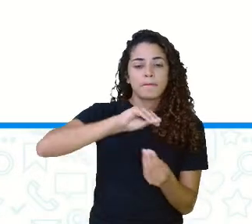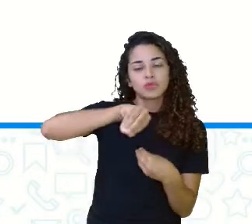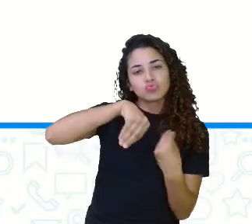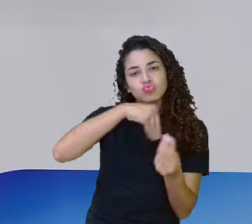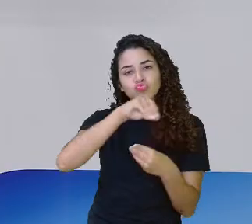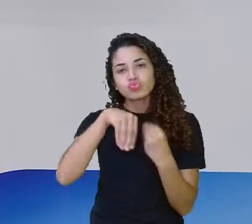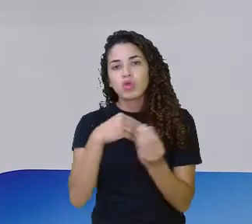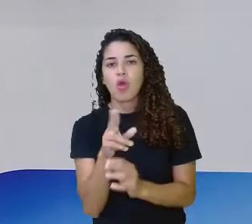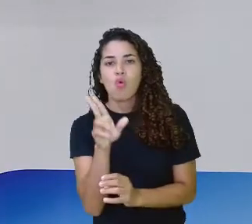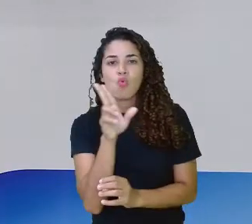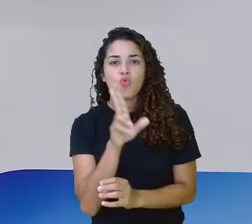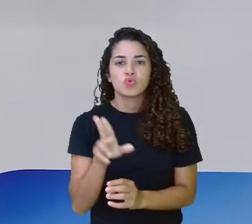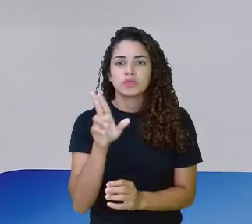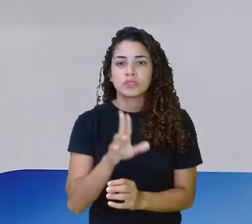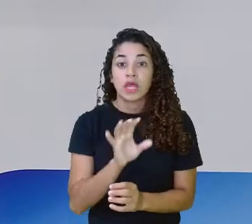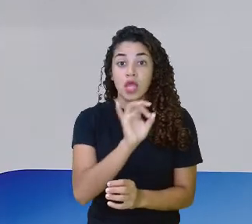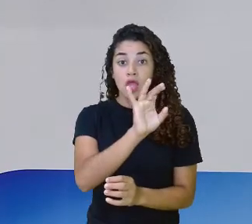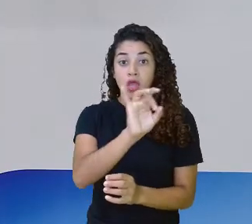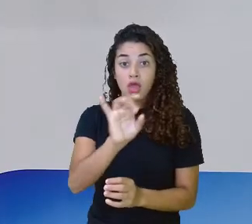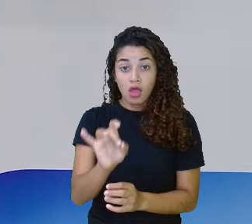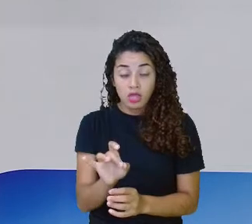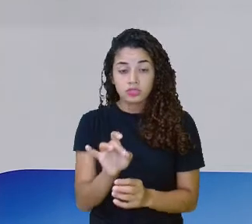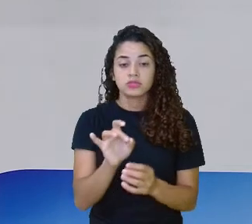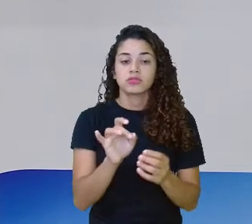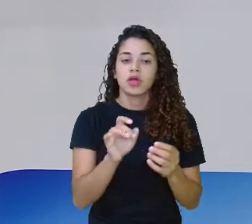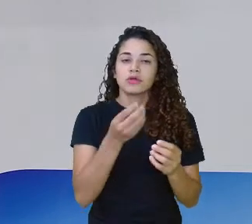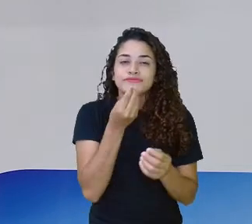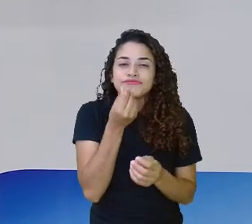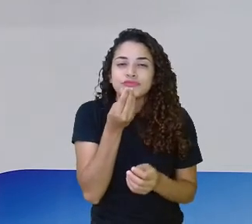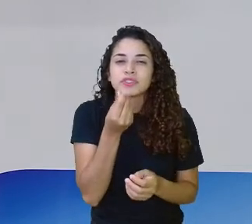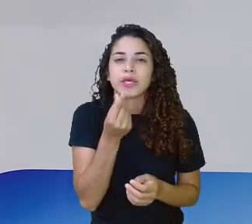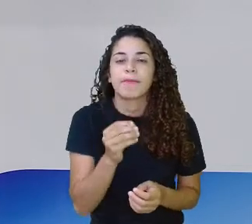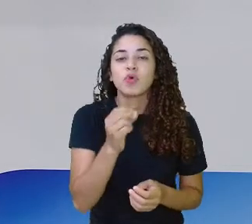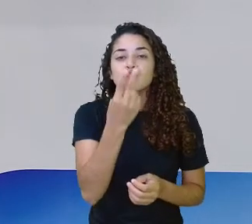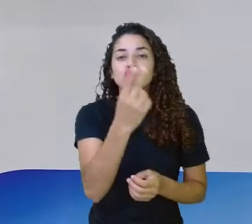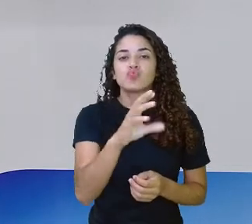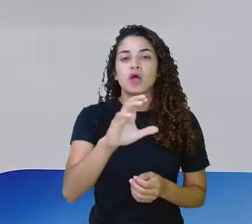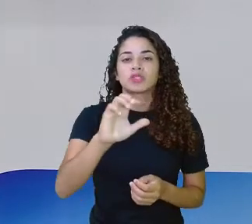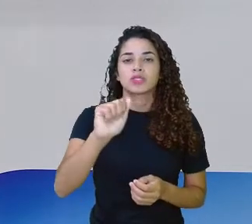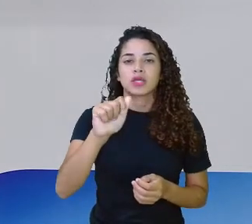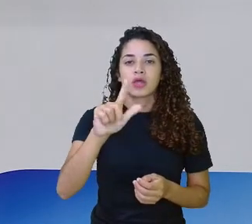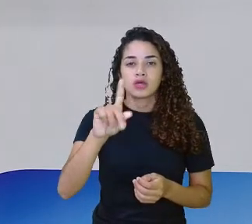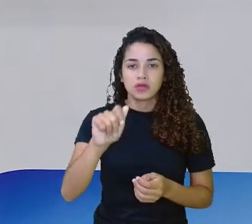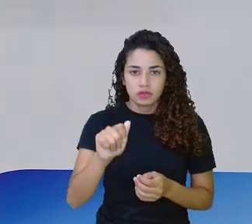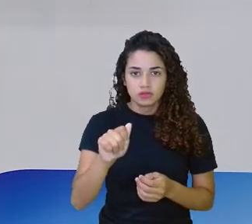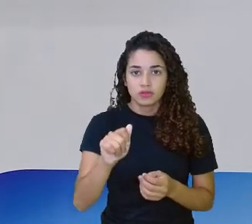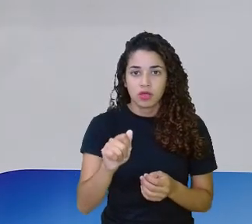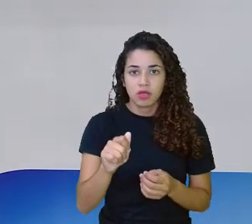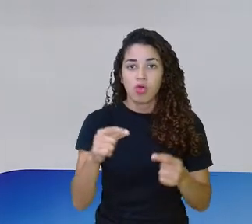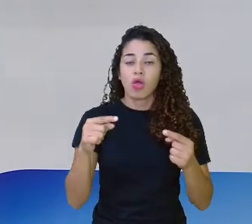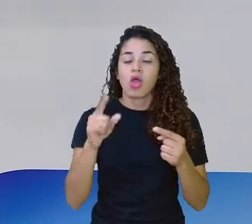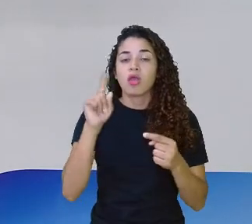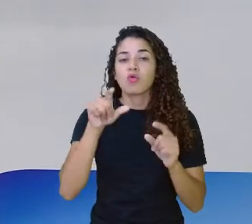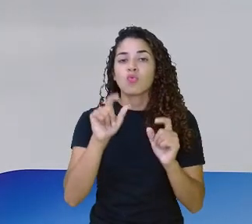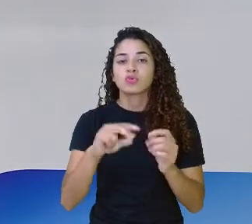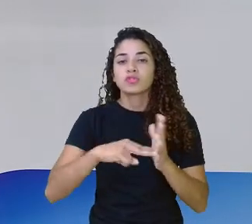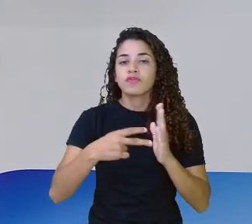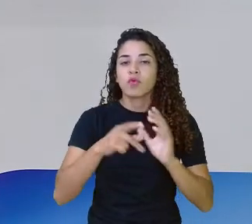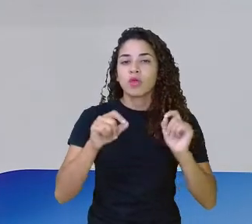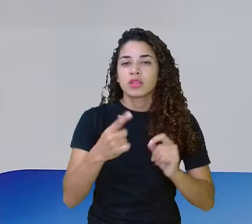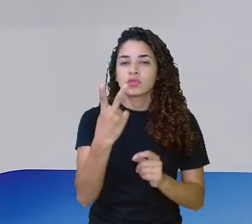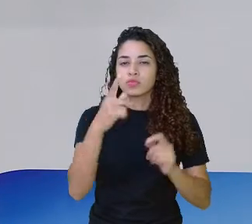posso utilizar para cada sabor duas caldas, eu tenho duas possibilidades. Professora